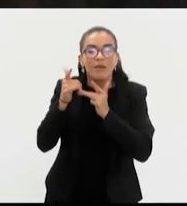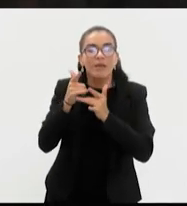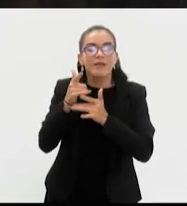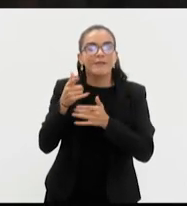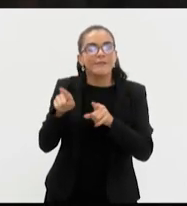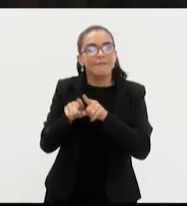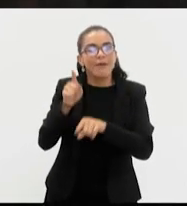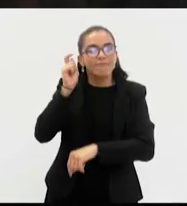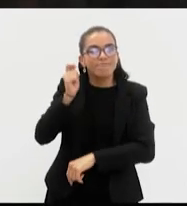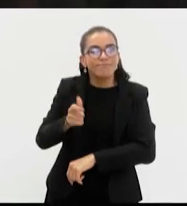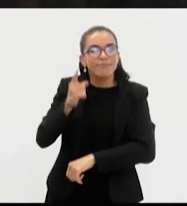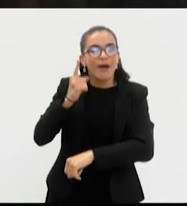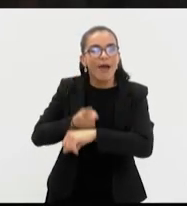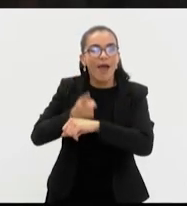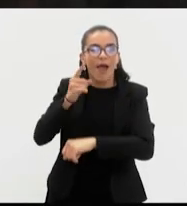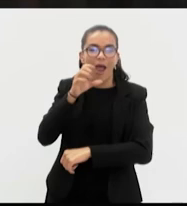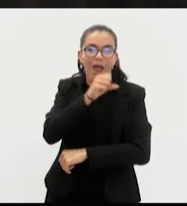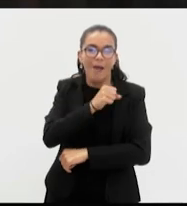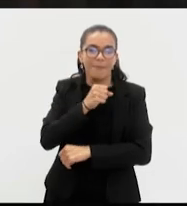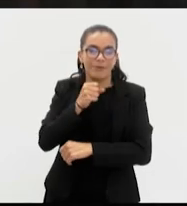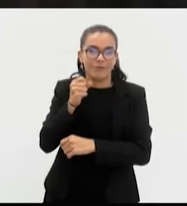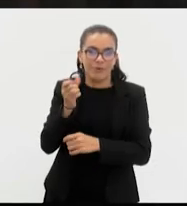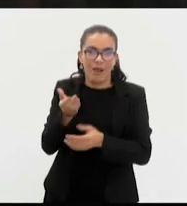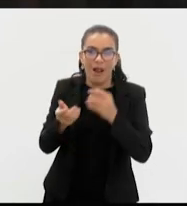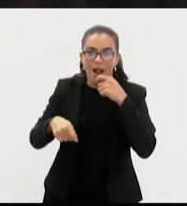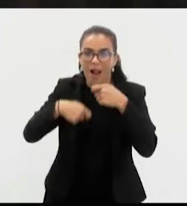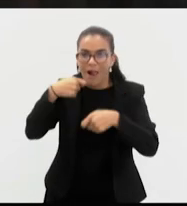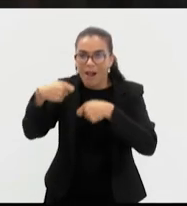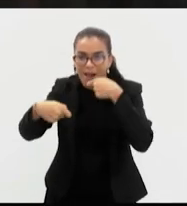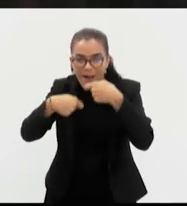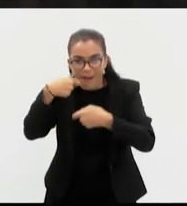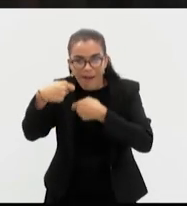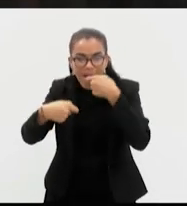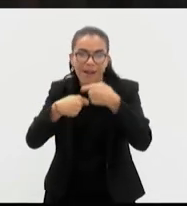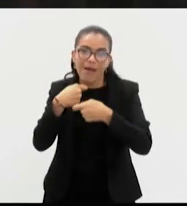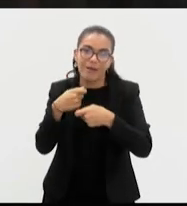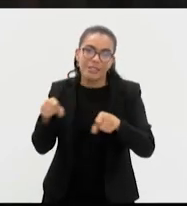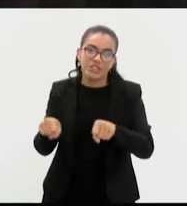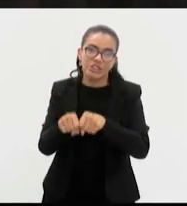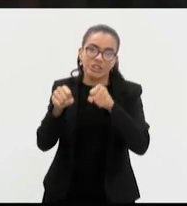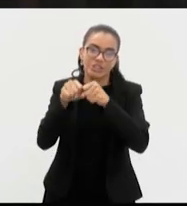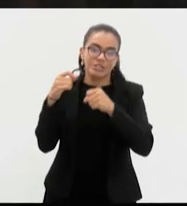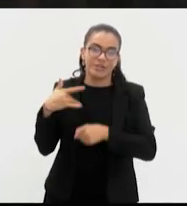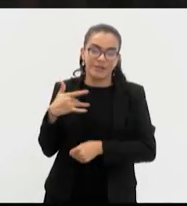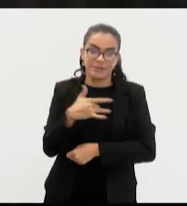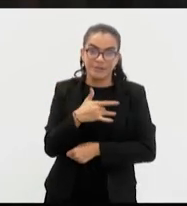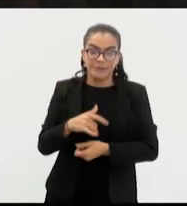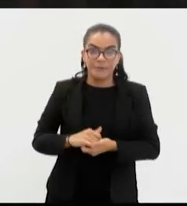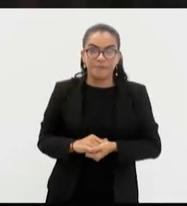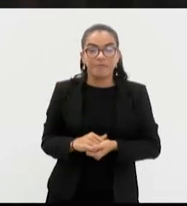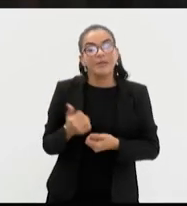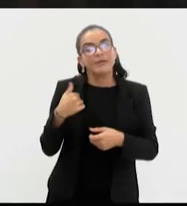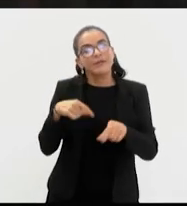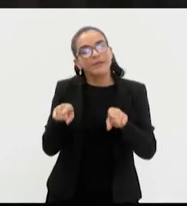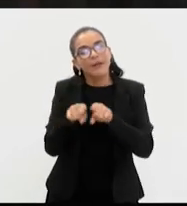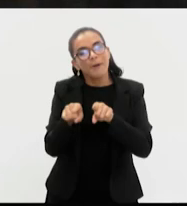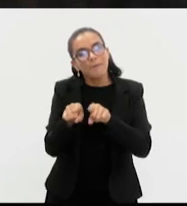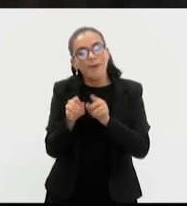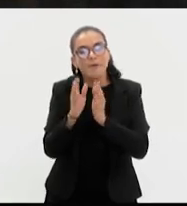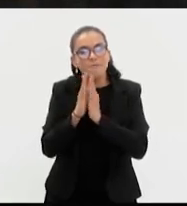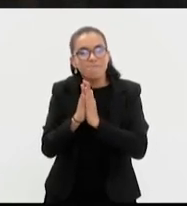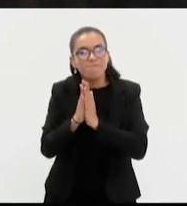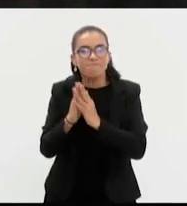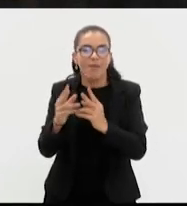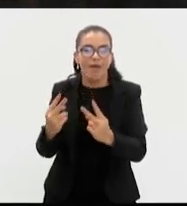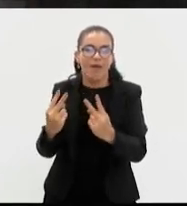conveniente e no Médio prazo fazer mal à nossa saúde aí eu também queria chamar